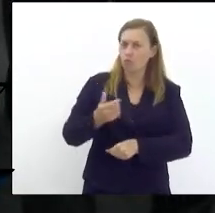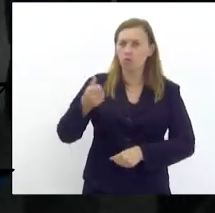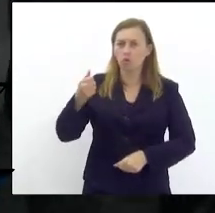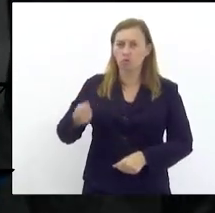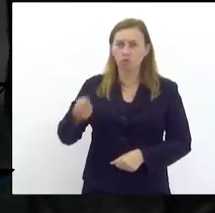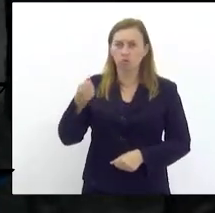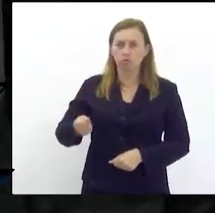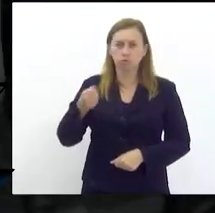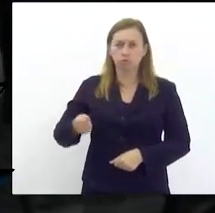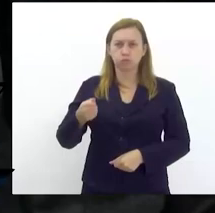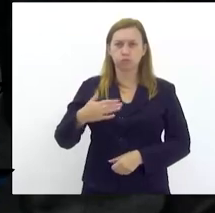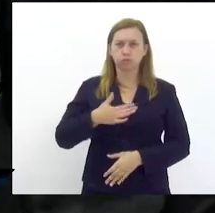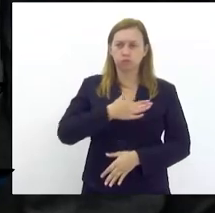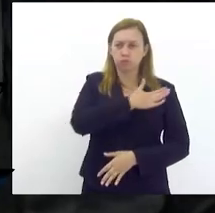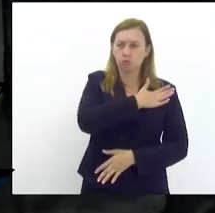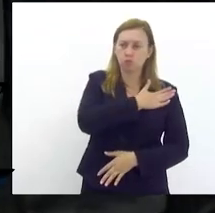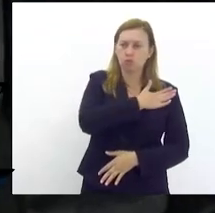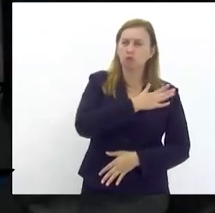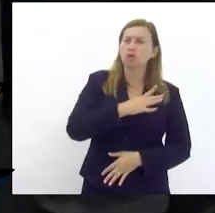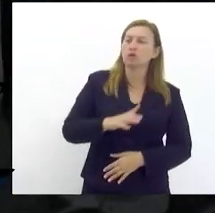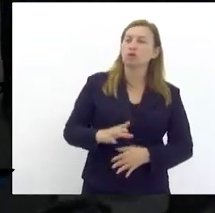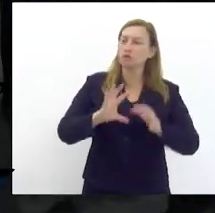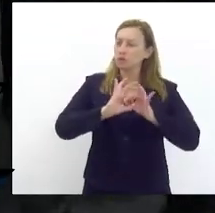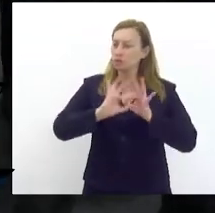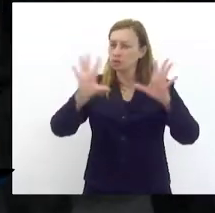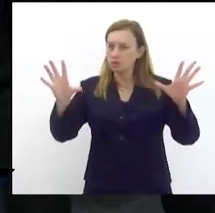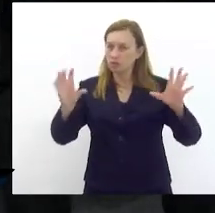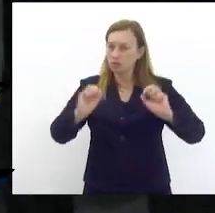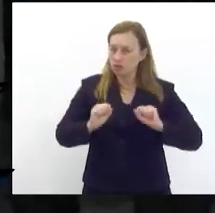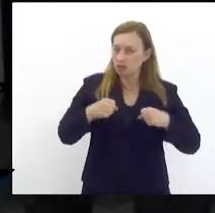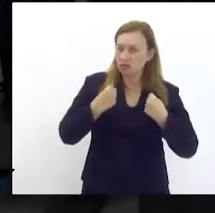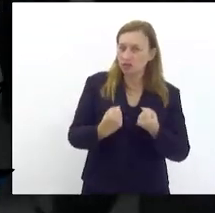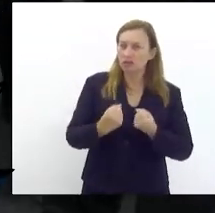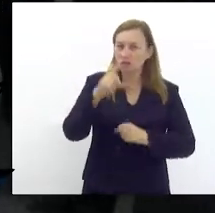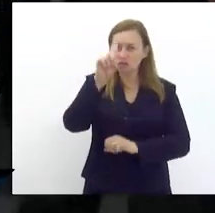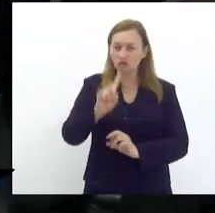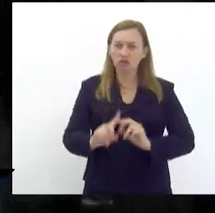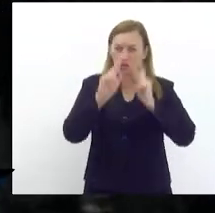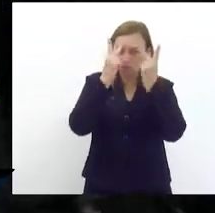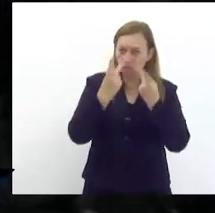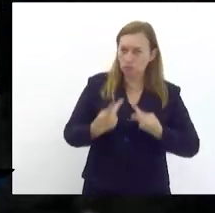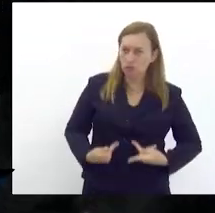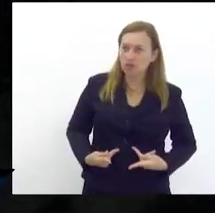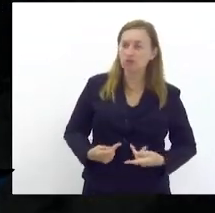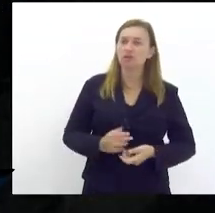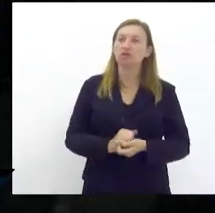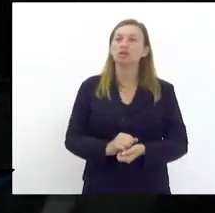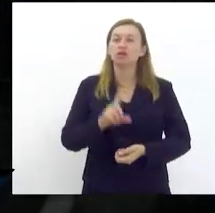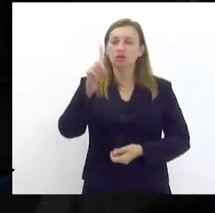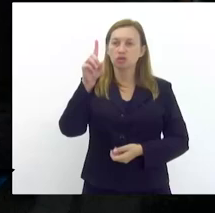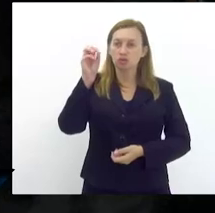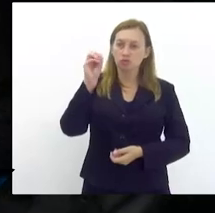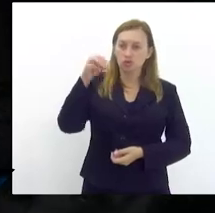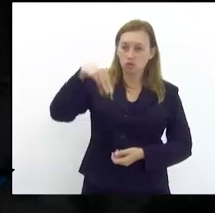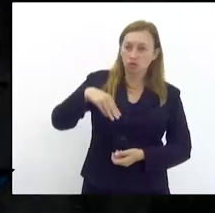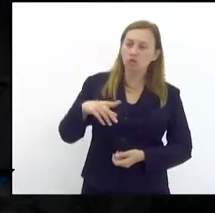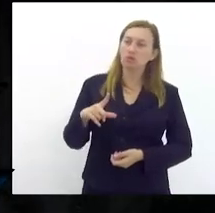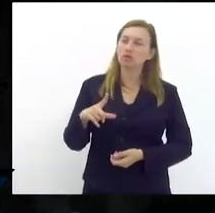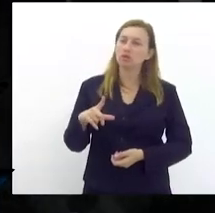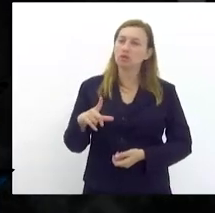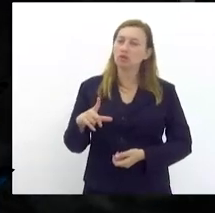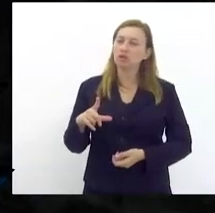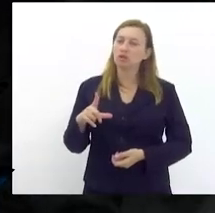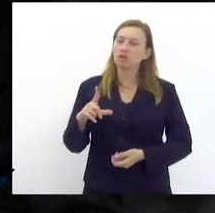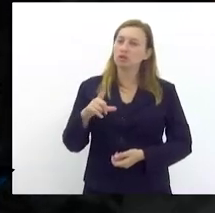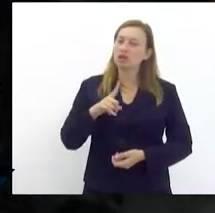um Democrata um defensor dos Direitos Humanos não vão de Calheiros tem todos